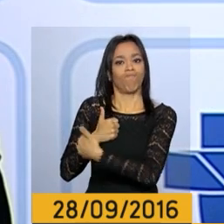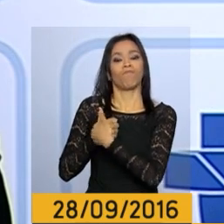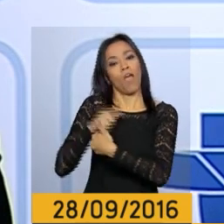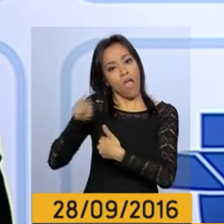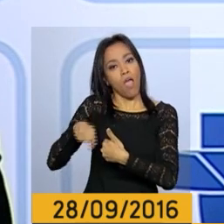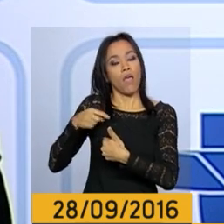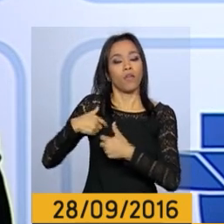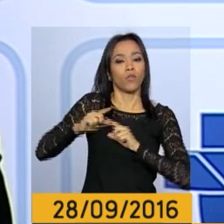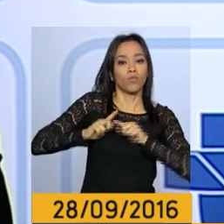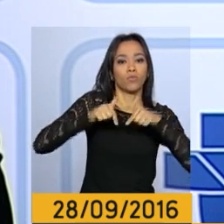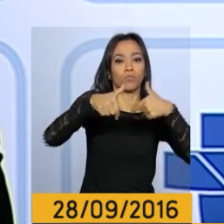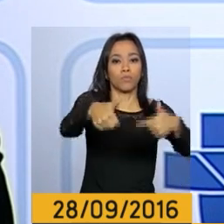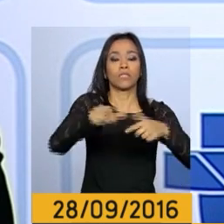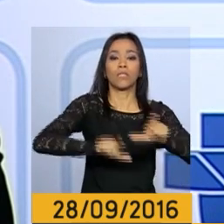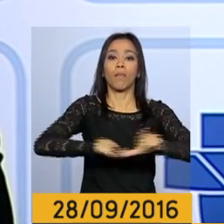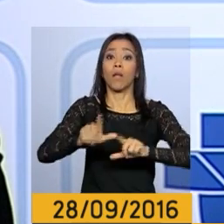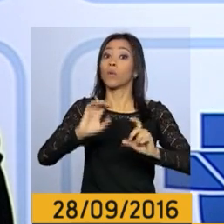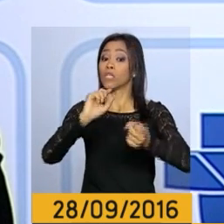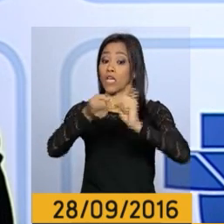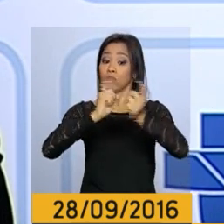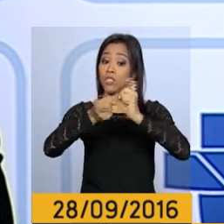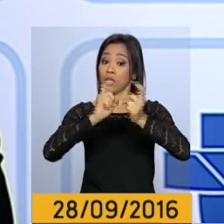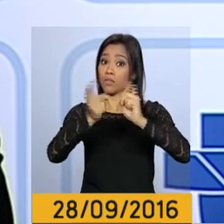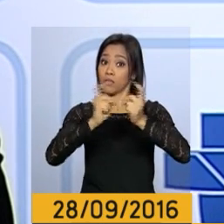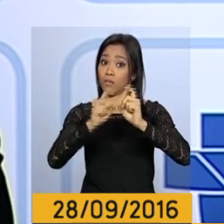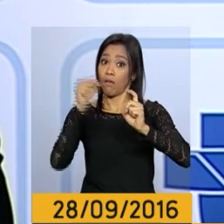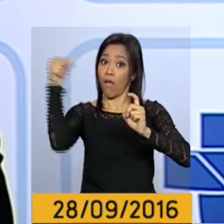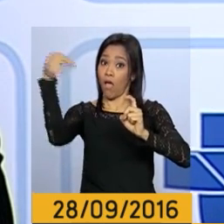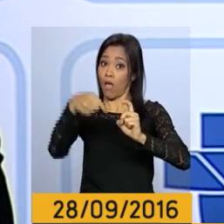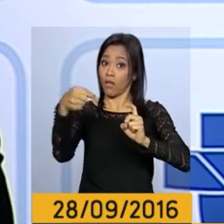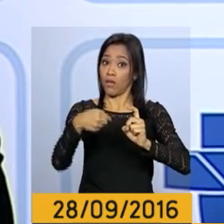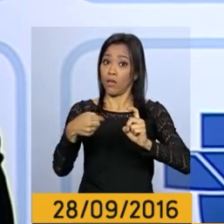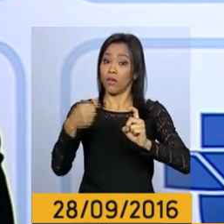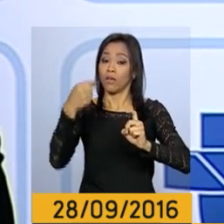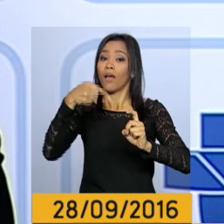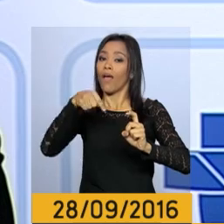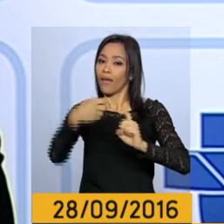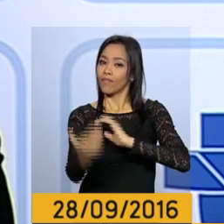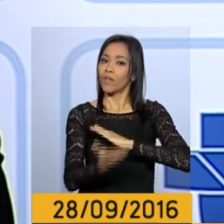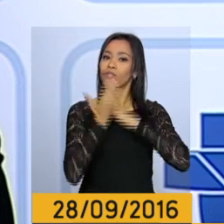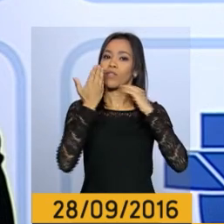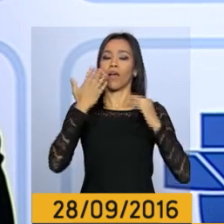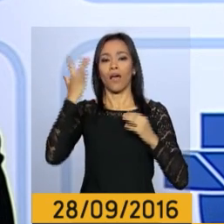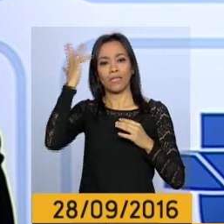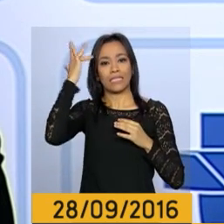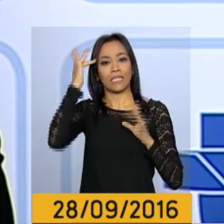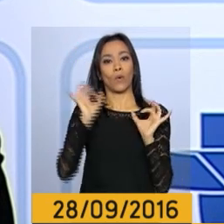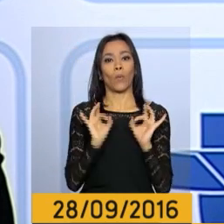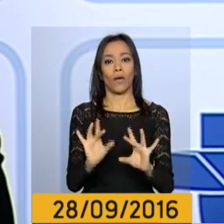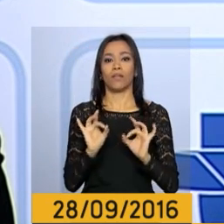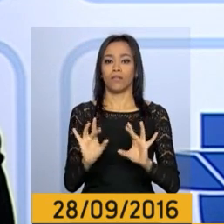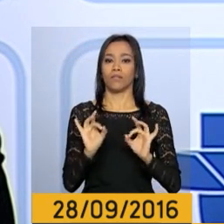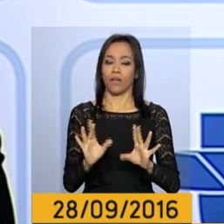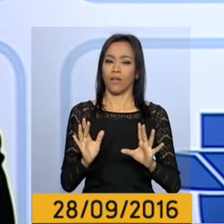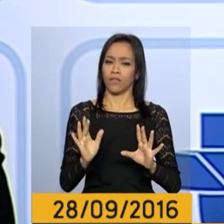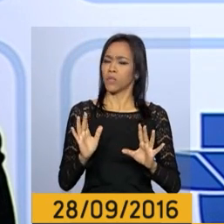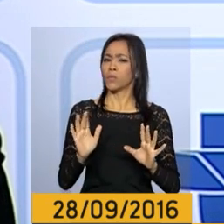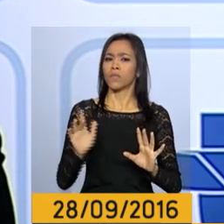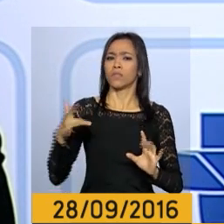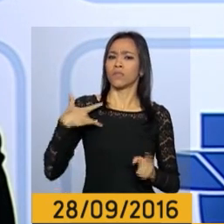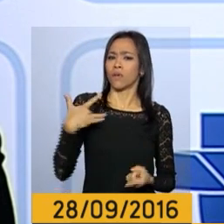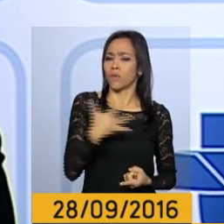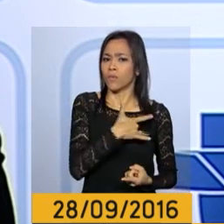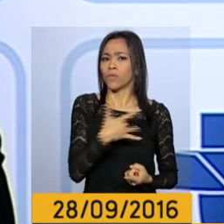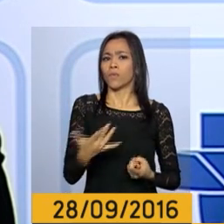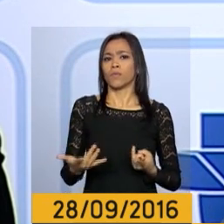ministério gestão é o que vai nos permitir dar mais qualidade é que saúde mas